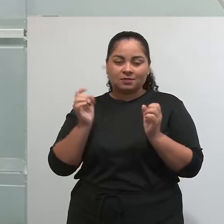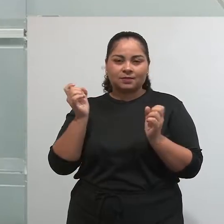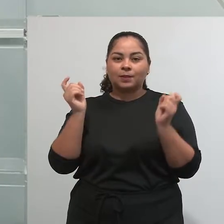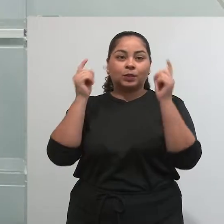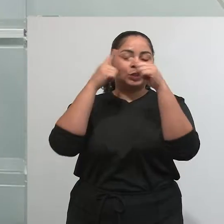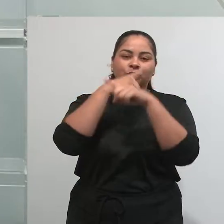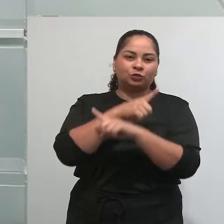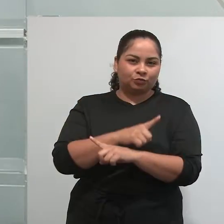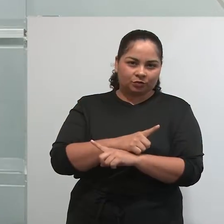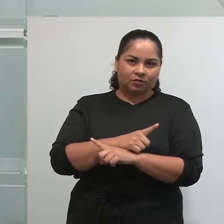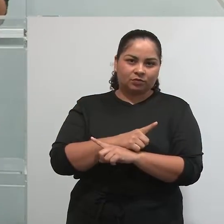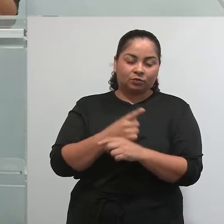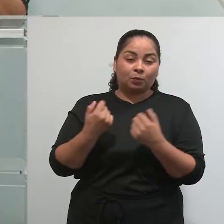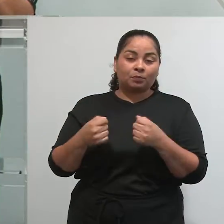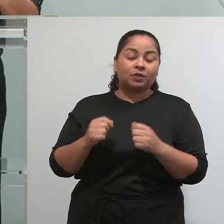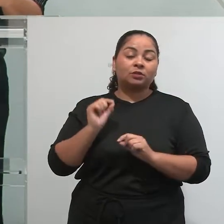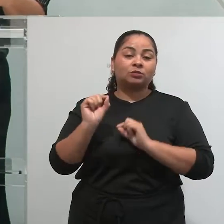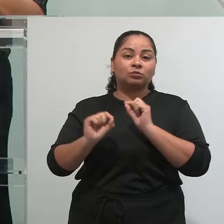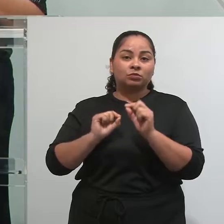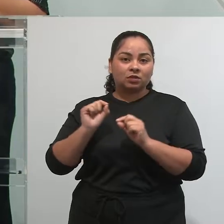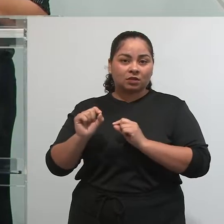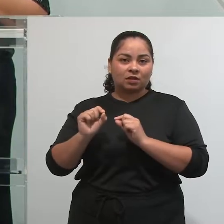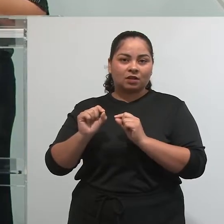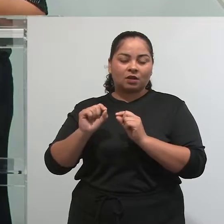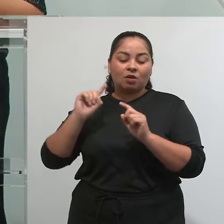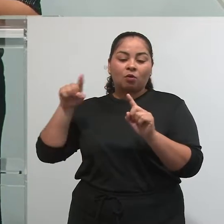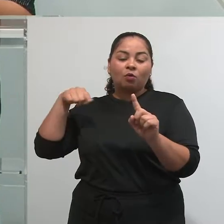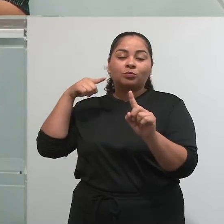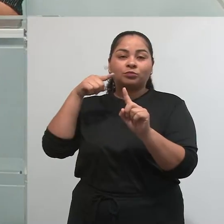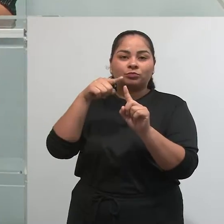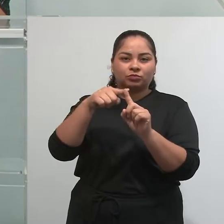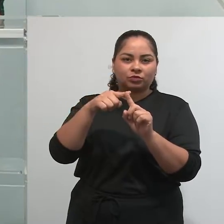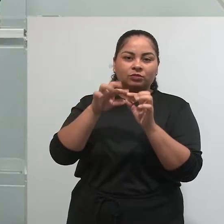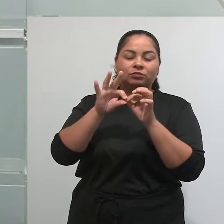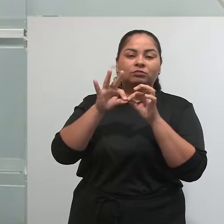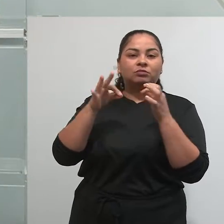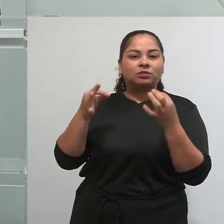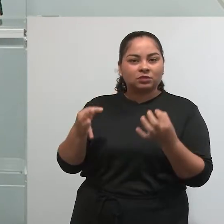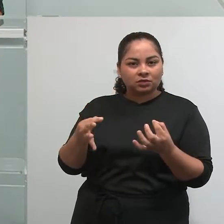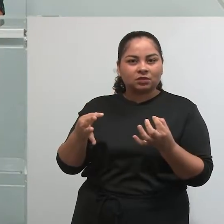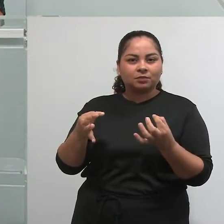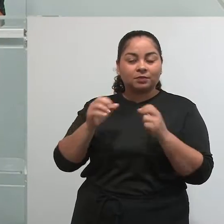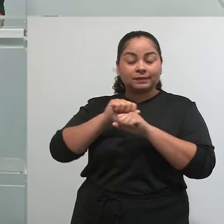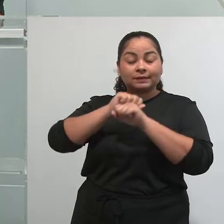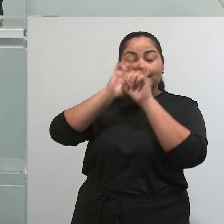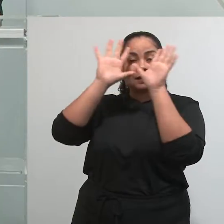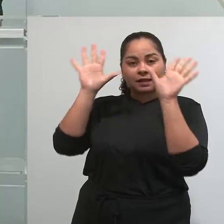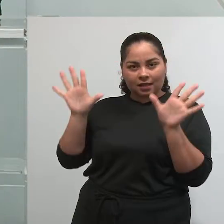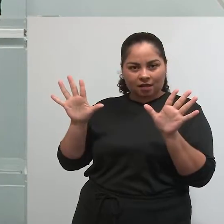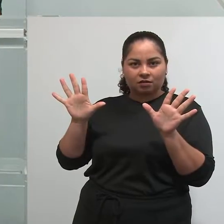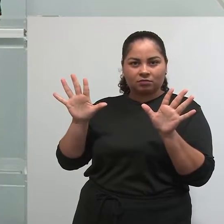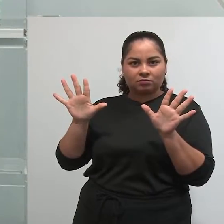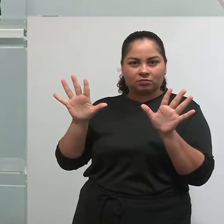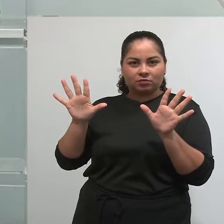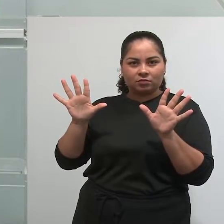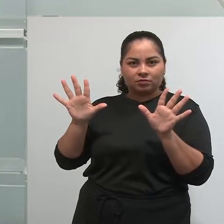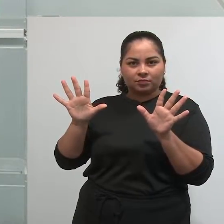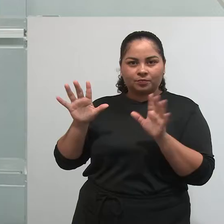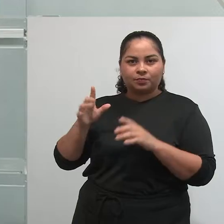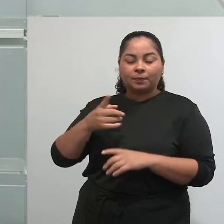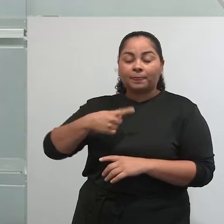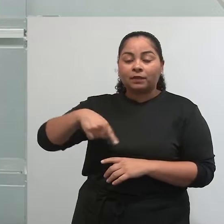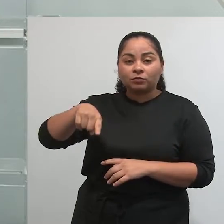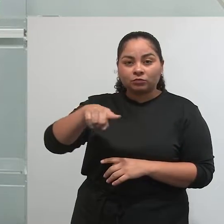conseguir cumprir. Como eu falei, a questão da frustração, ela pode ser tanto para você enquanto